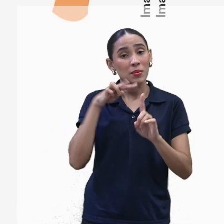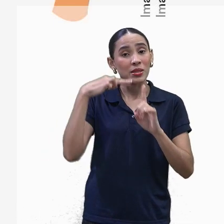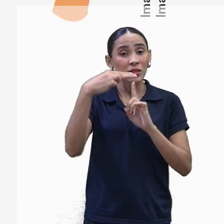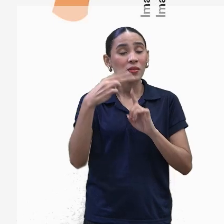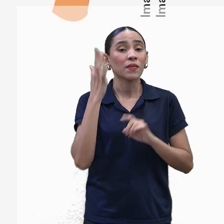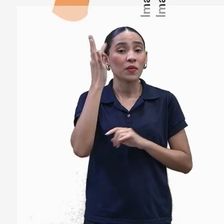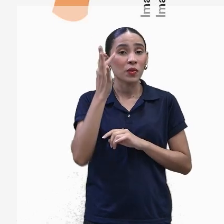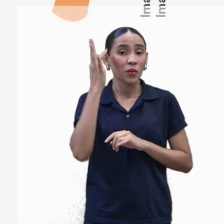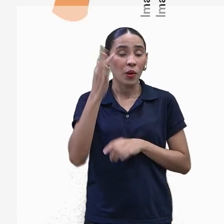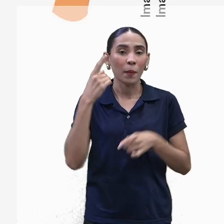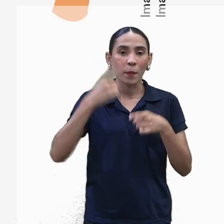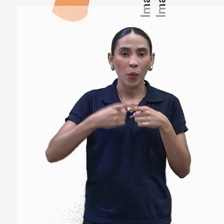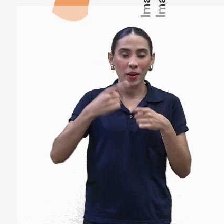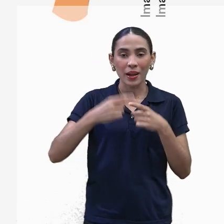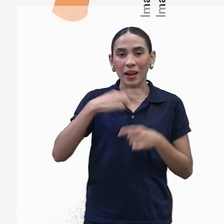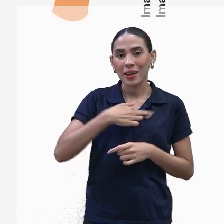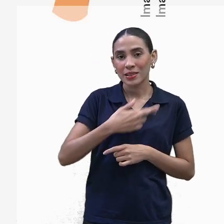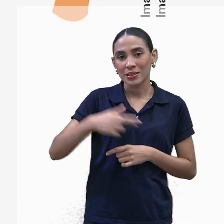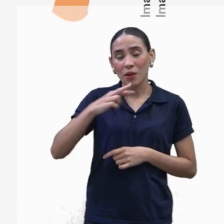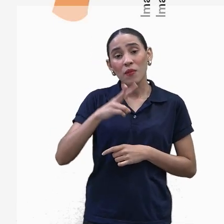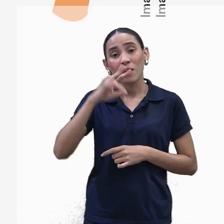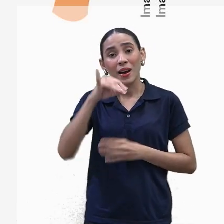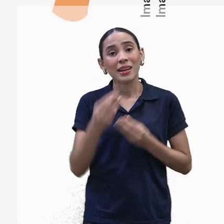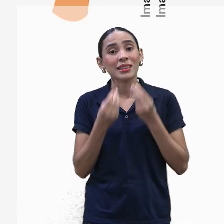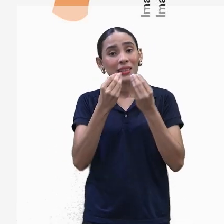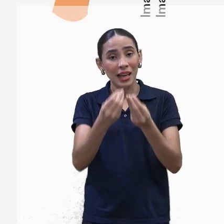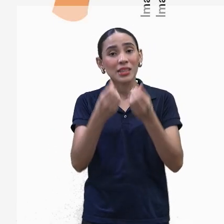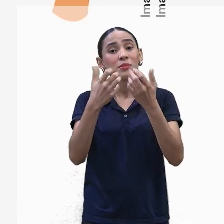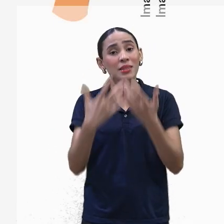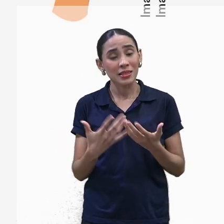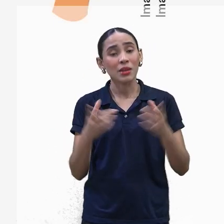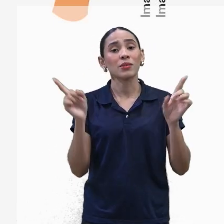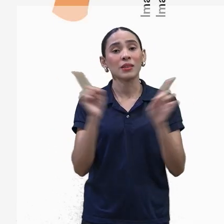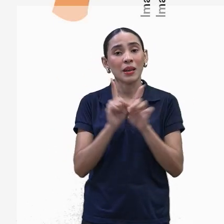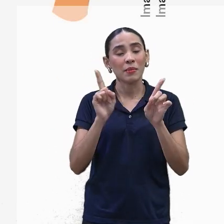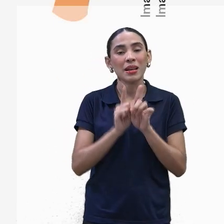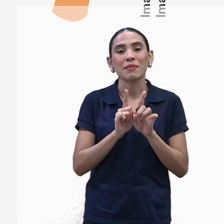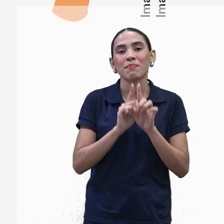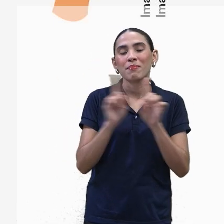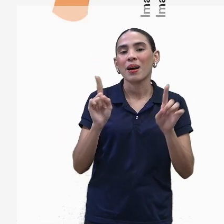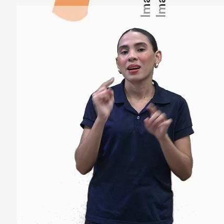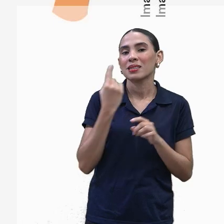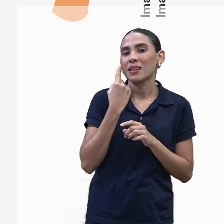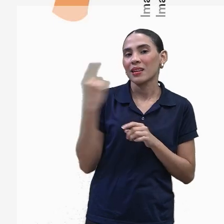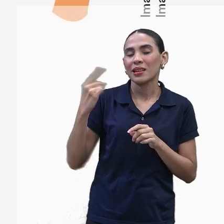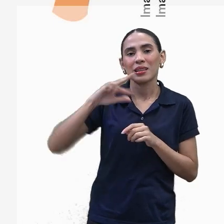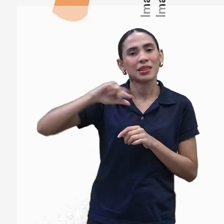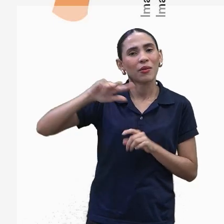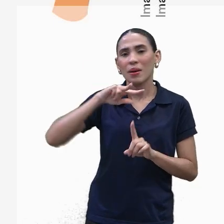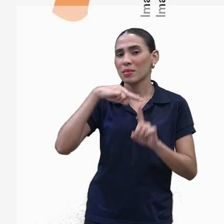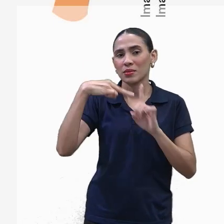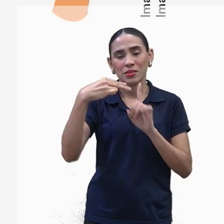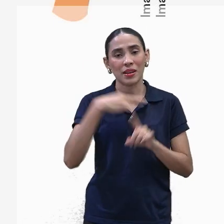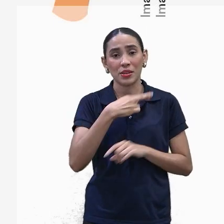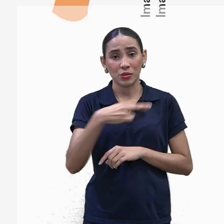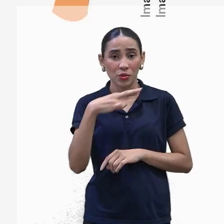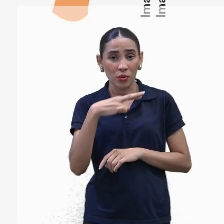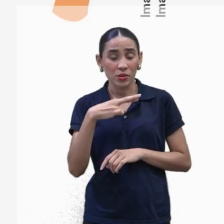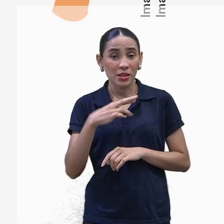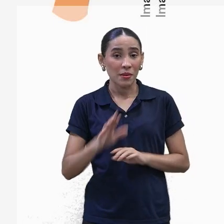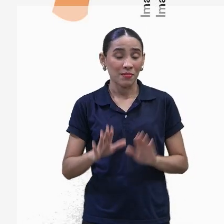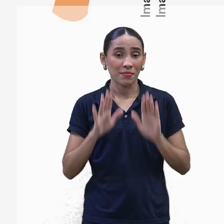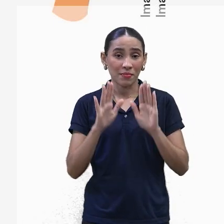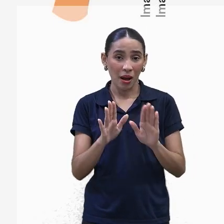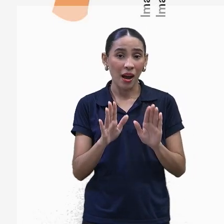filosófico, porque a religião, ela vai nos trazer uma explicação também, mas aqui eu não estou falando do ponto de vista religioso,